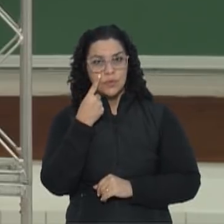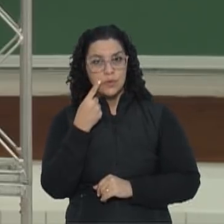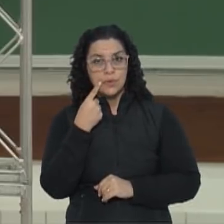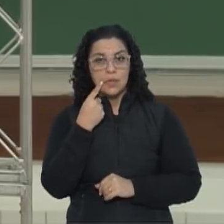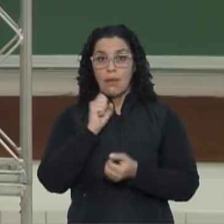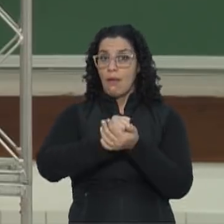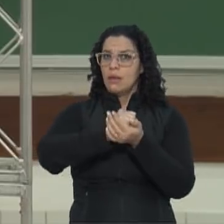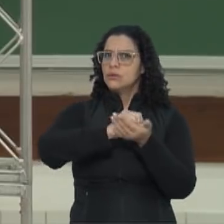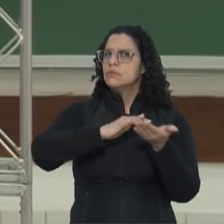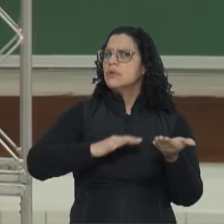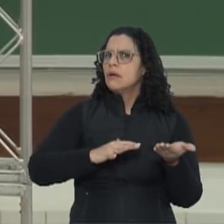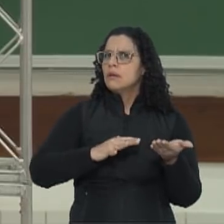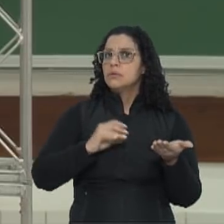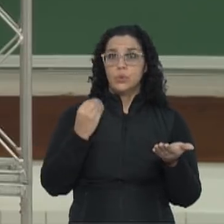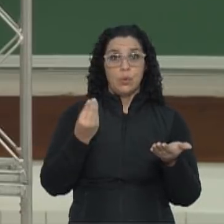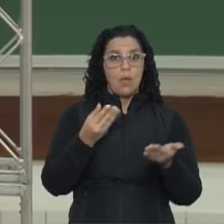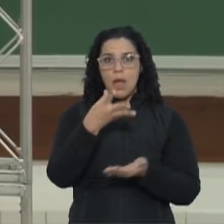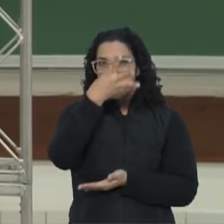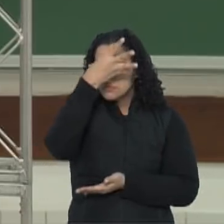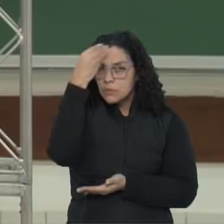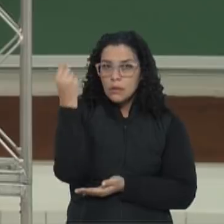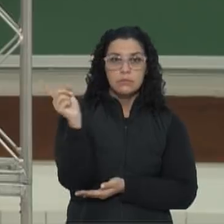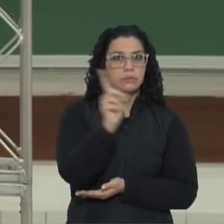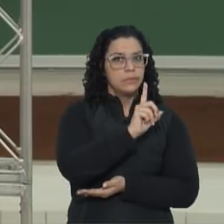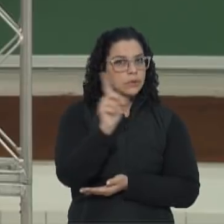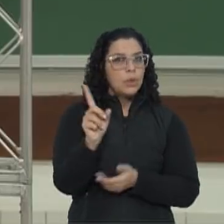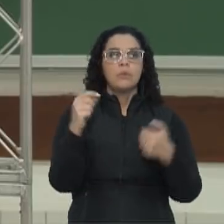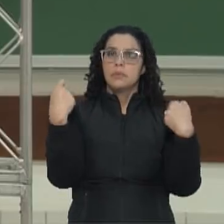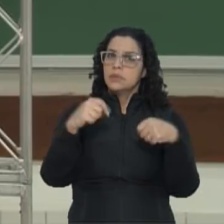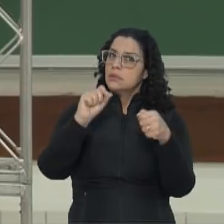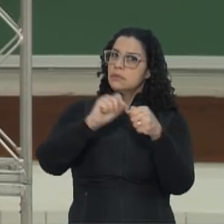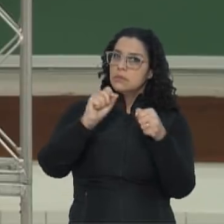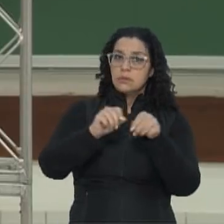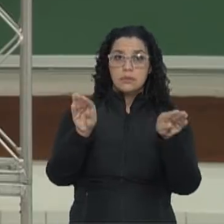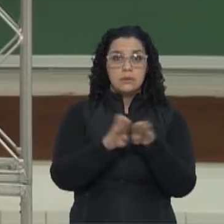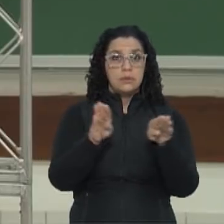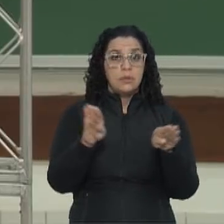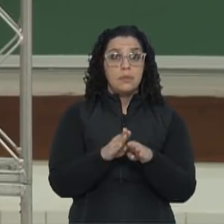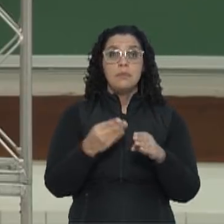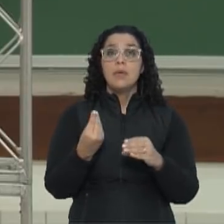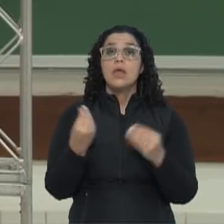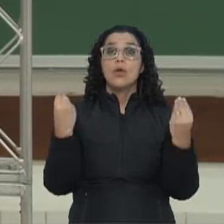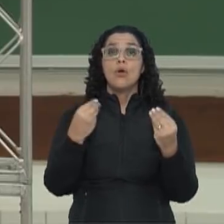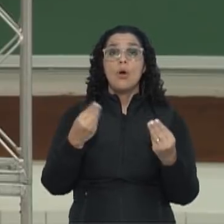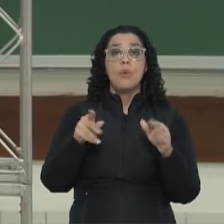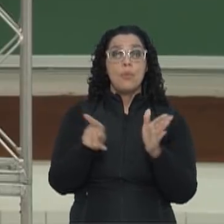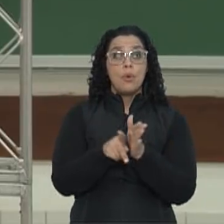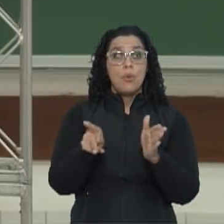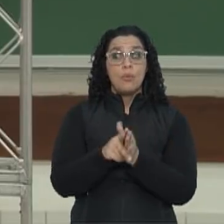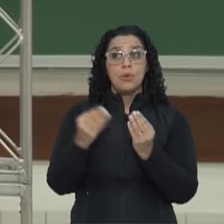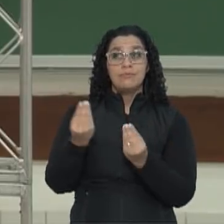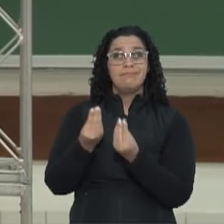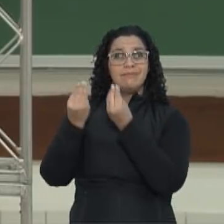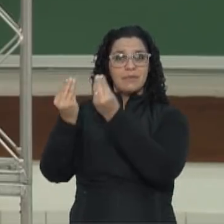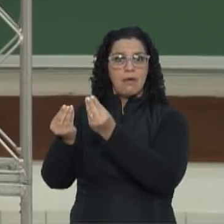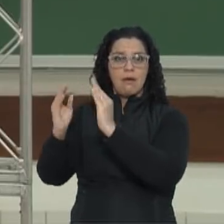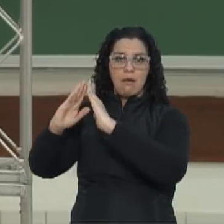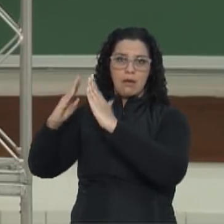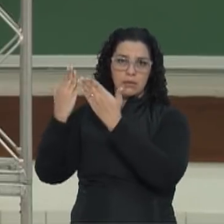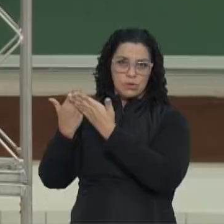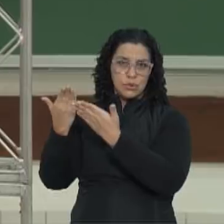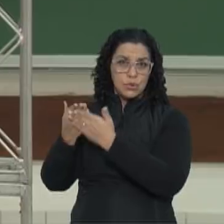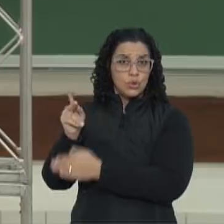As atividades. Não esqueçam de fazer as atividades e dar essa devolutiva para você, para a escola e